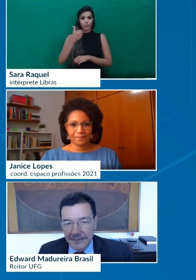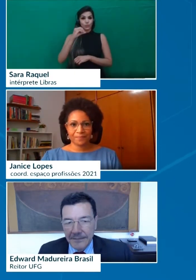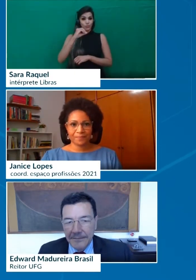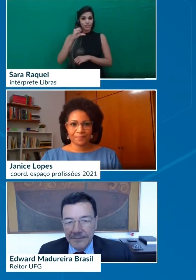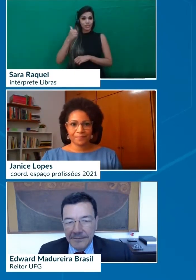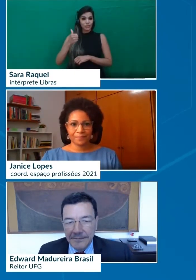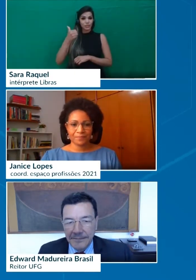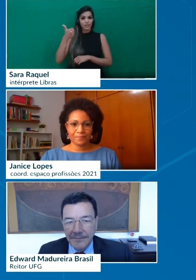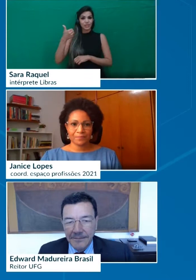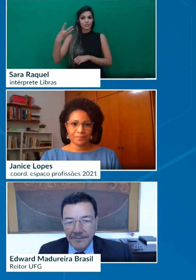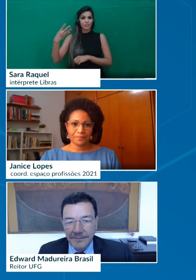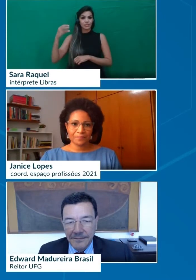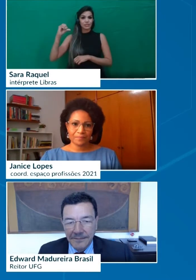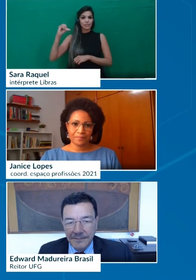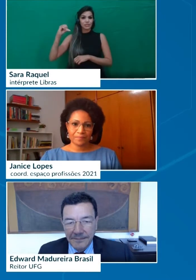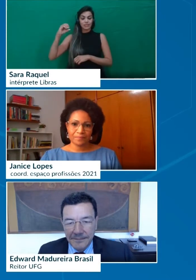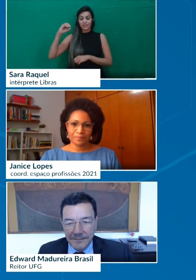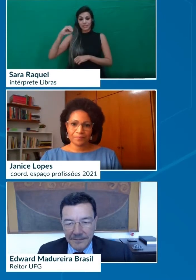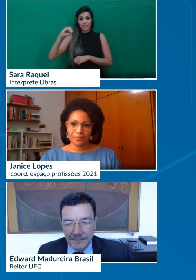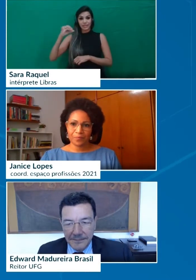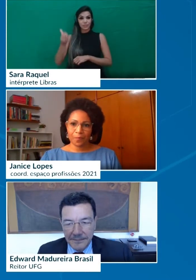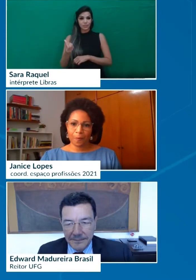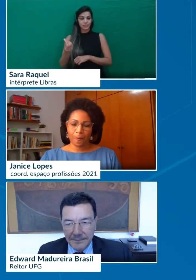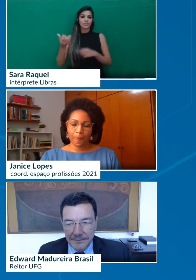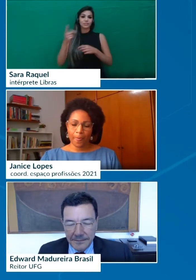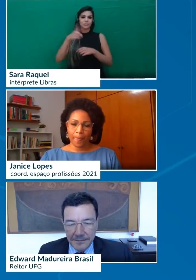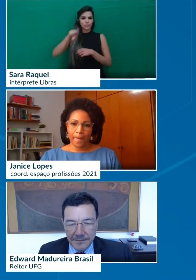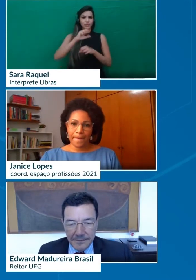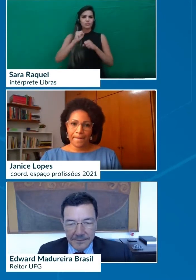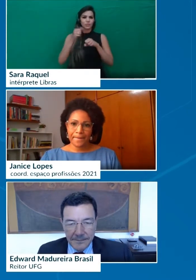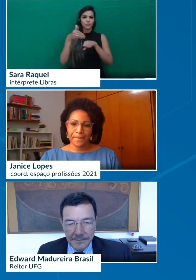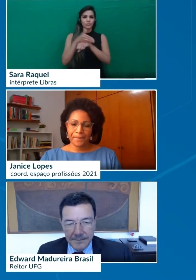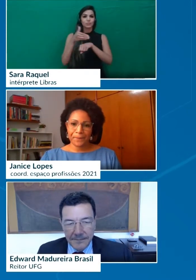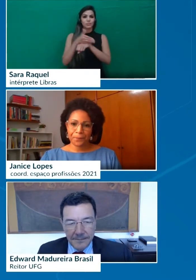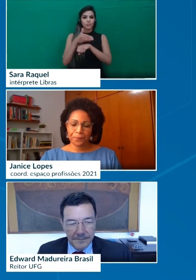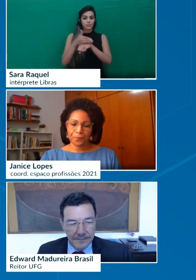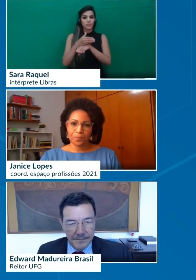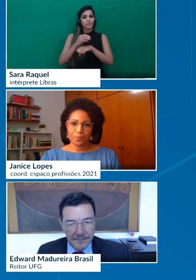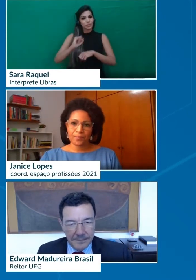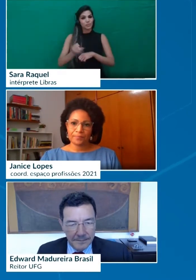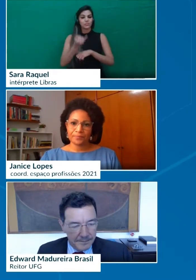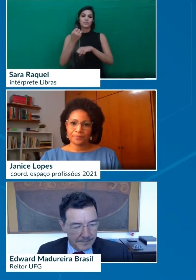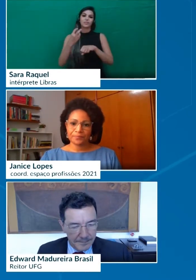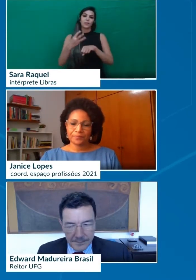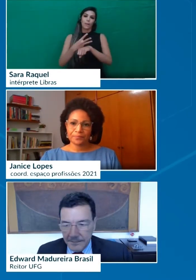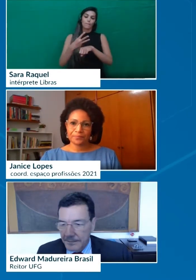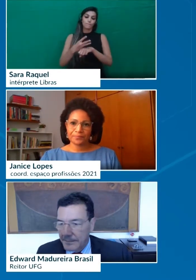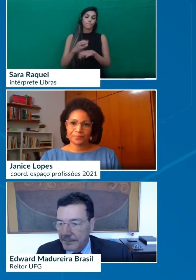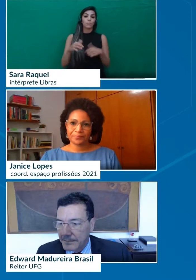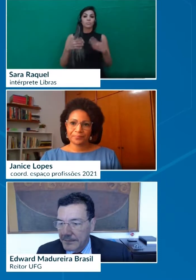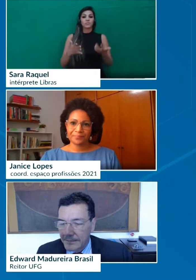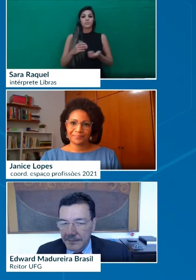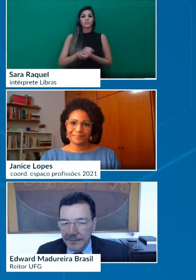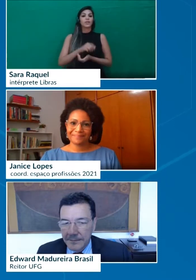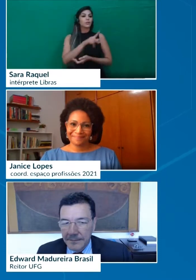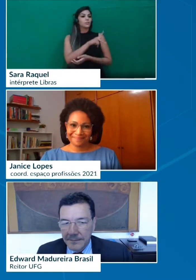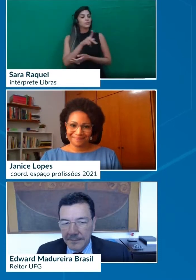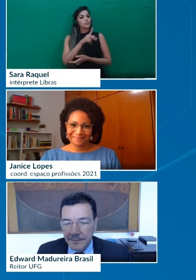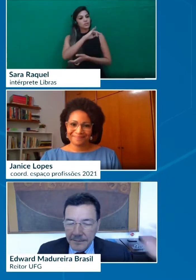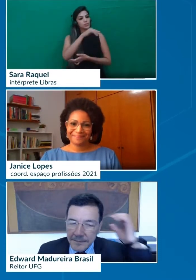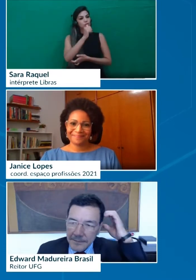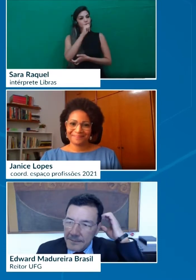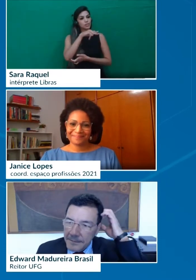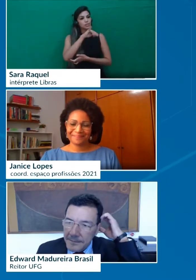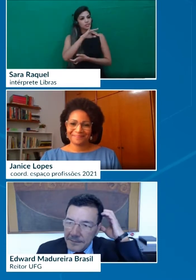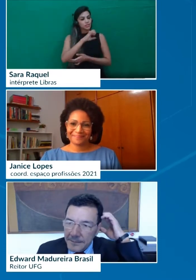991811406. Você também pode interagir conosco através desse canal de interação. Professora Janice também está